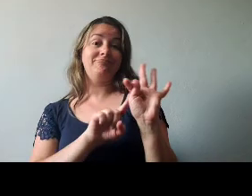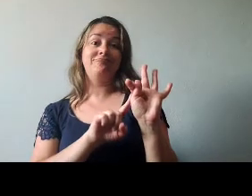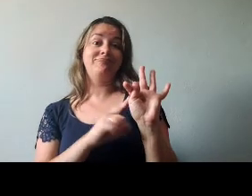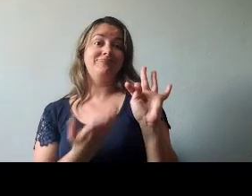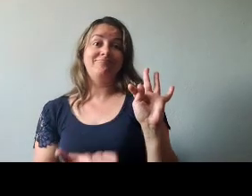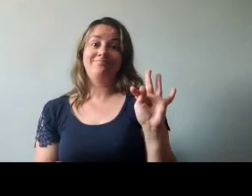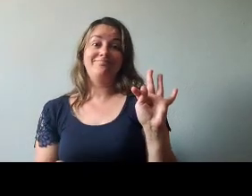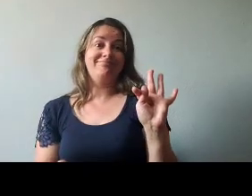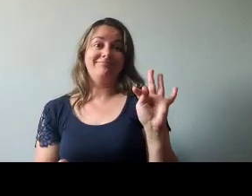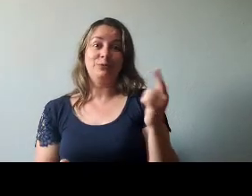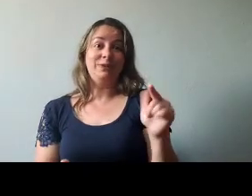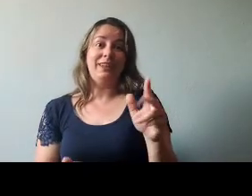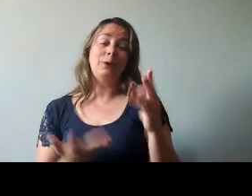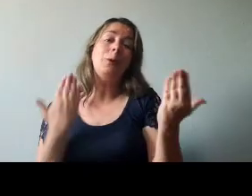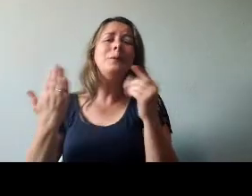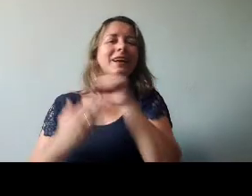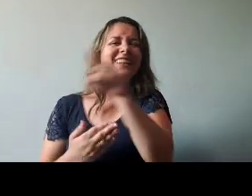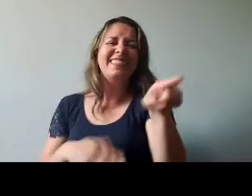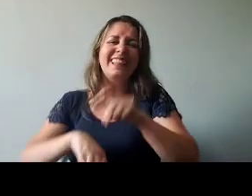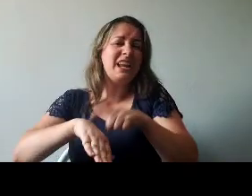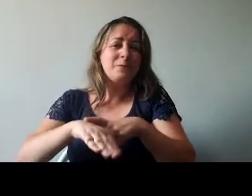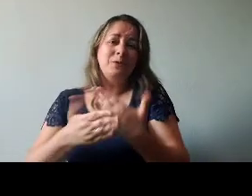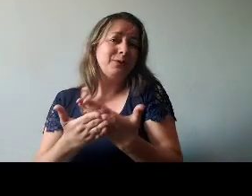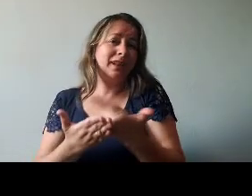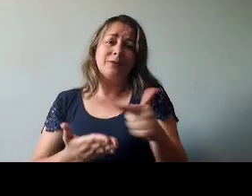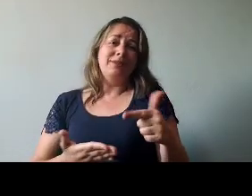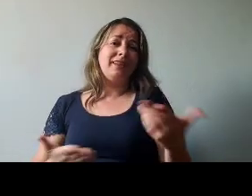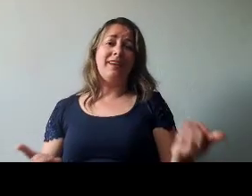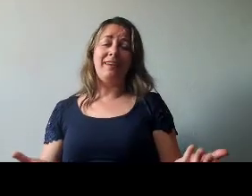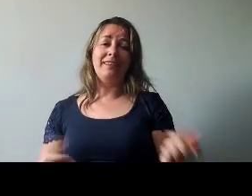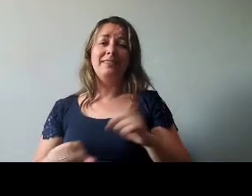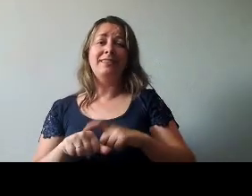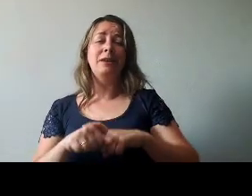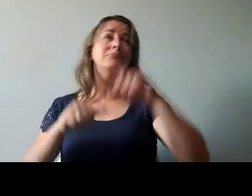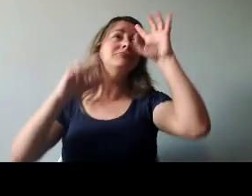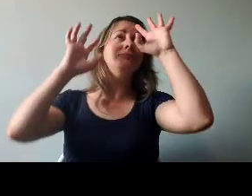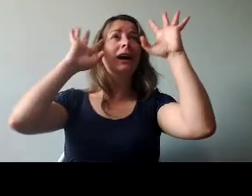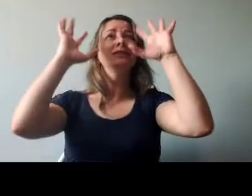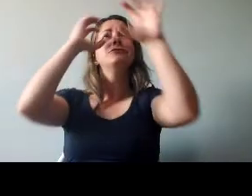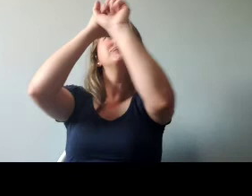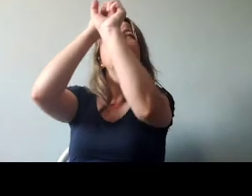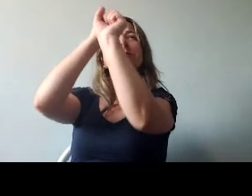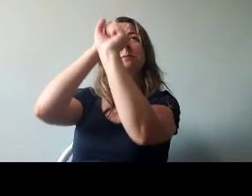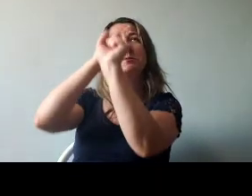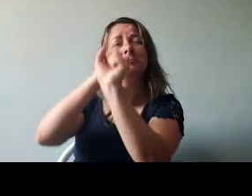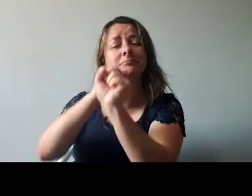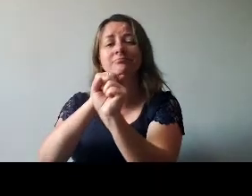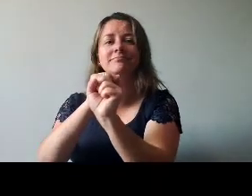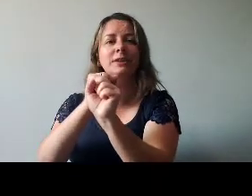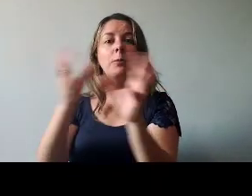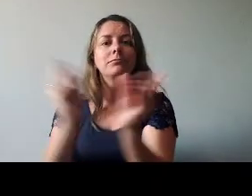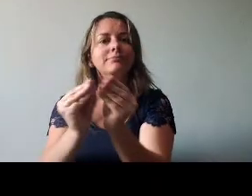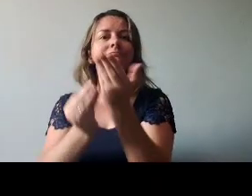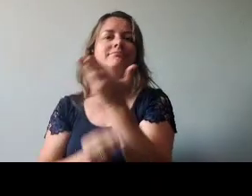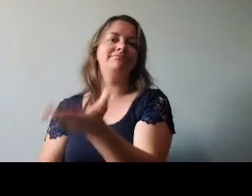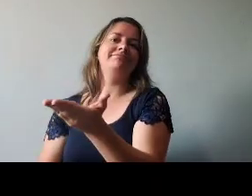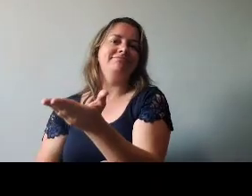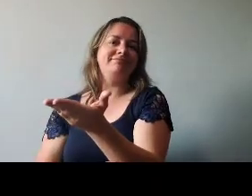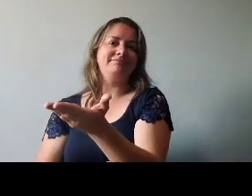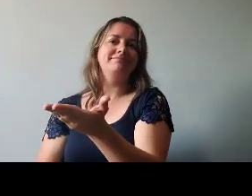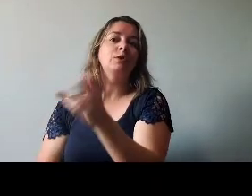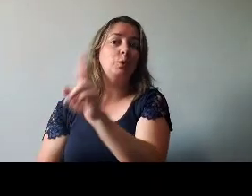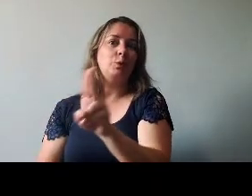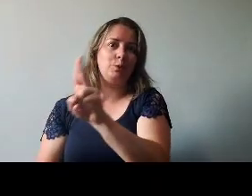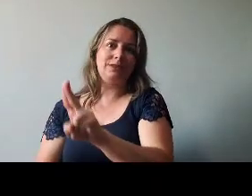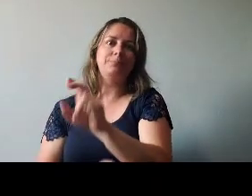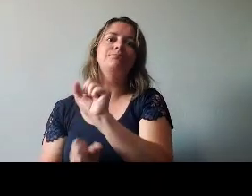tempo de estudar, né? Não tem tempo de deduzir a equação? Então, beleza, né? Use essa equação aqui. Ela